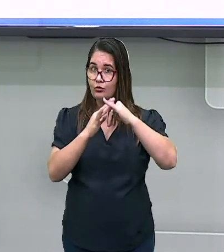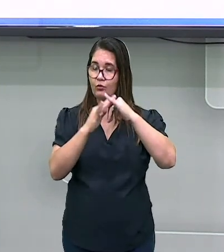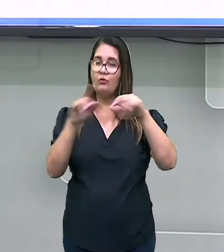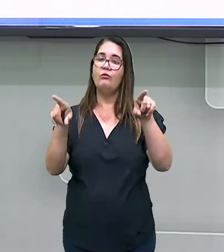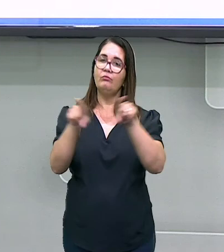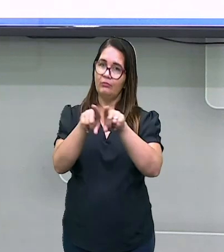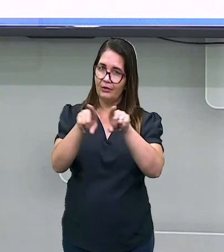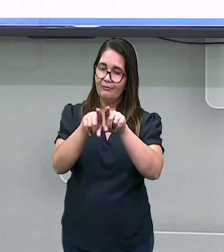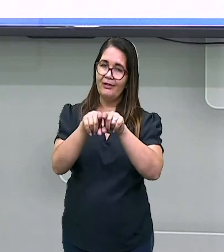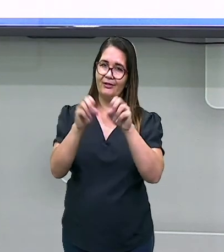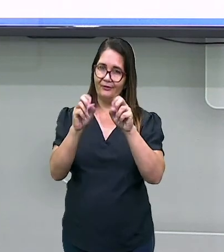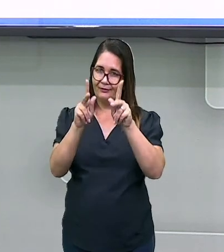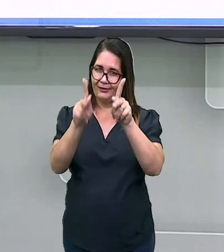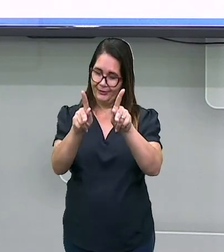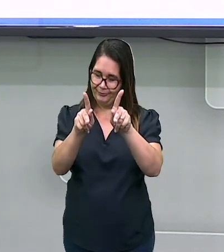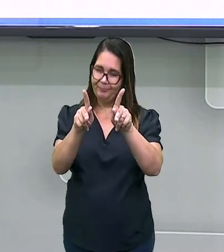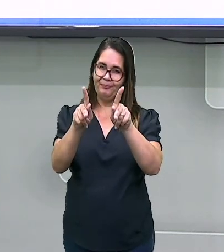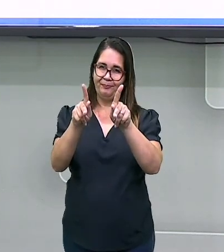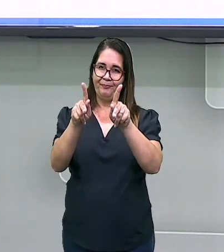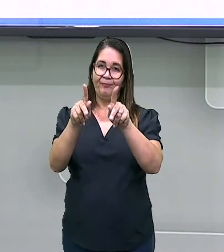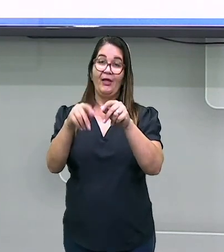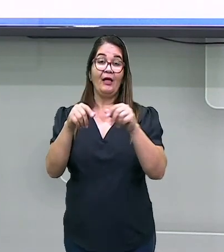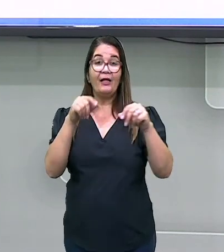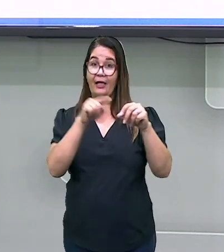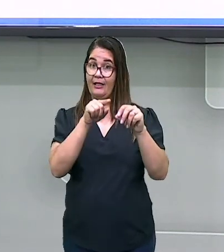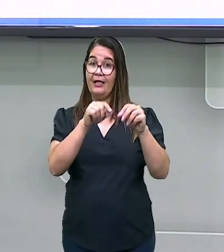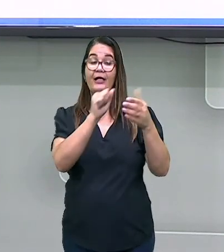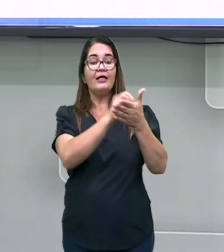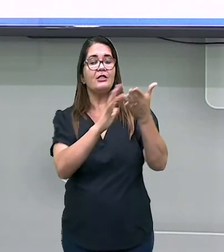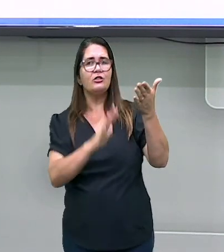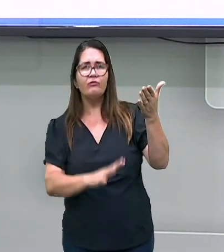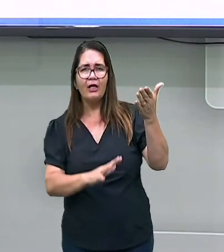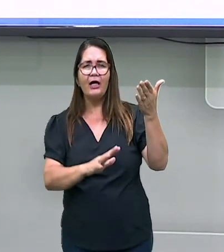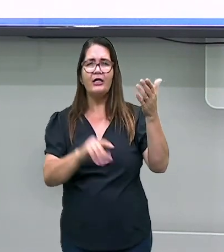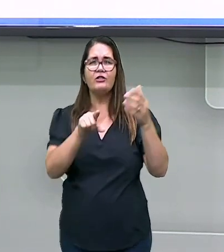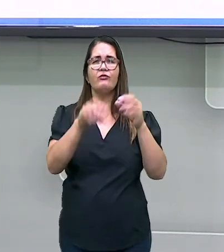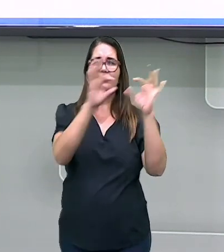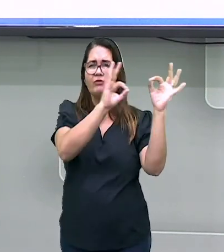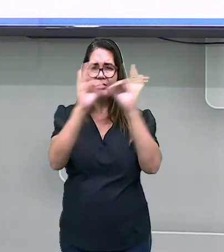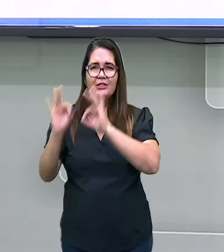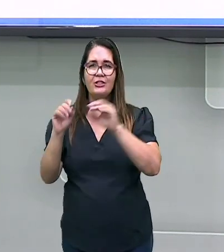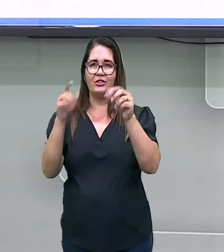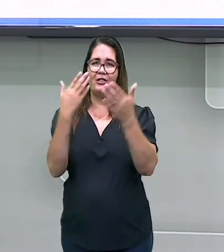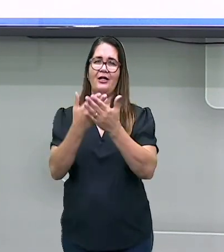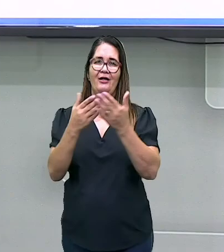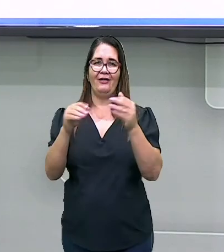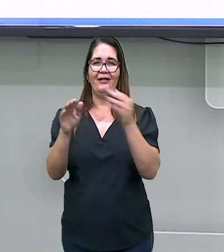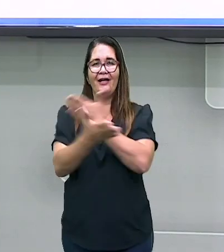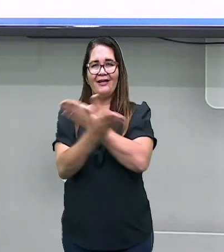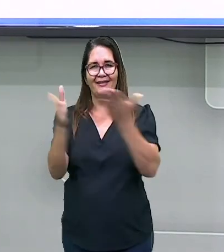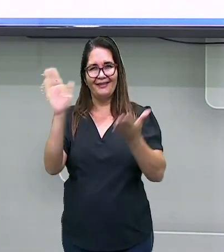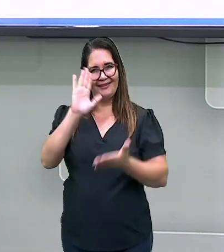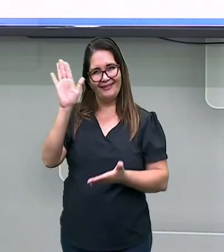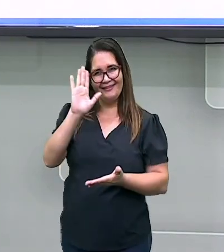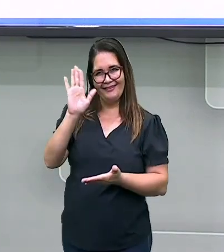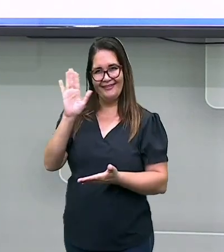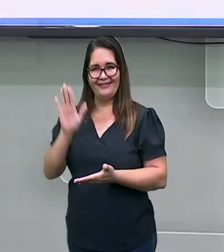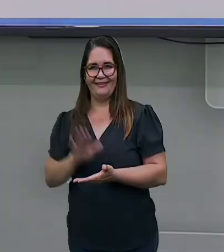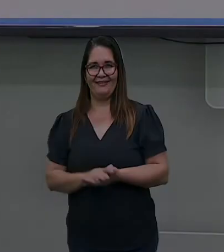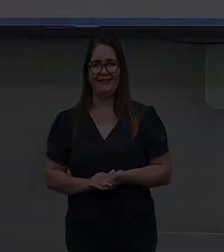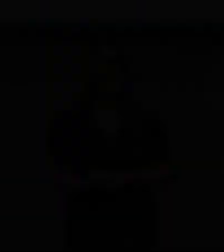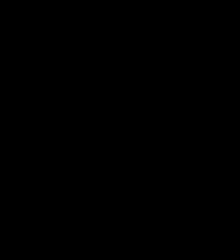de se inscrever no nosso canal do YouTube, pois lá você poderá assistir novamente essa aula. Até a próxima, pessoal!